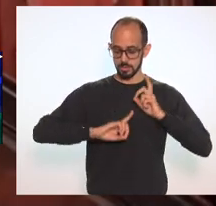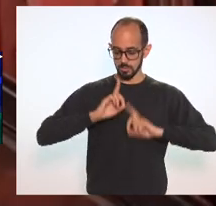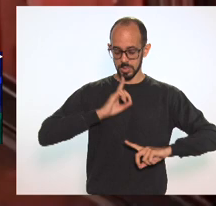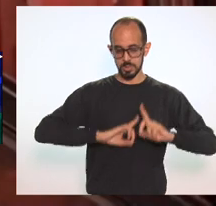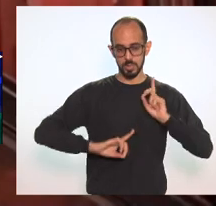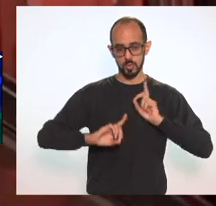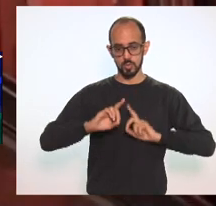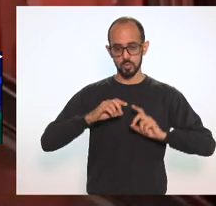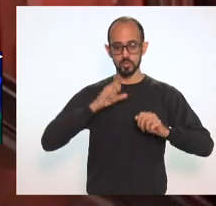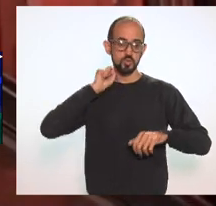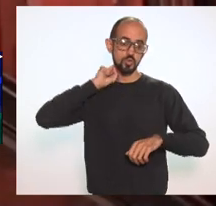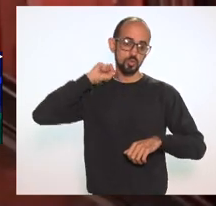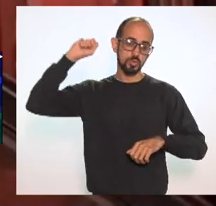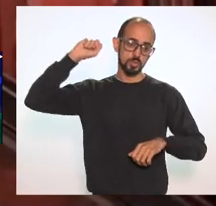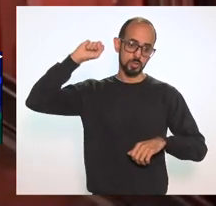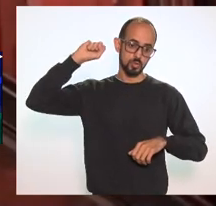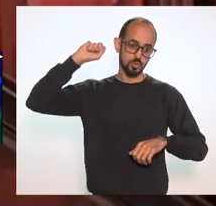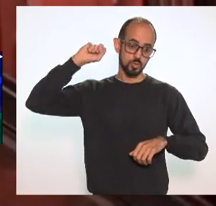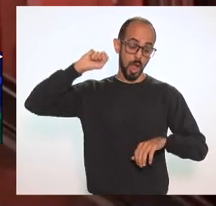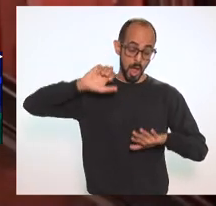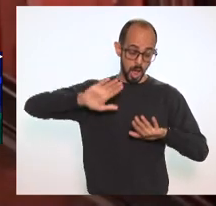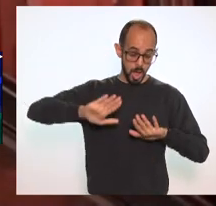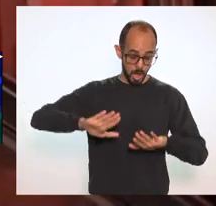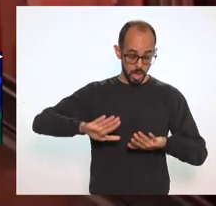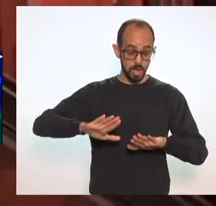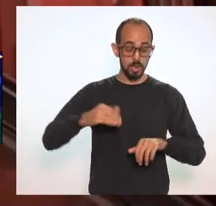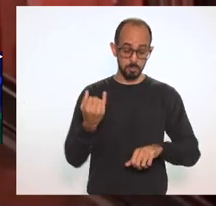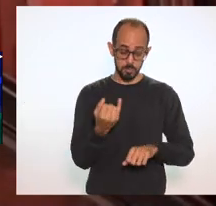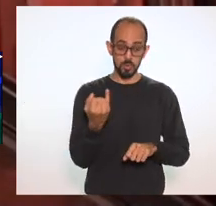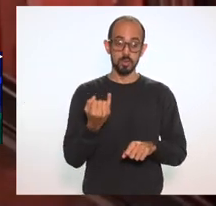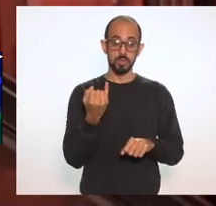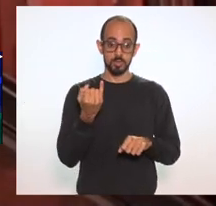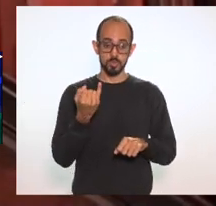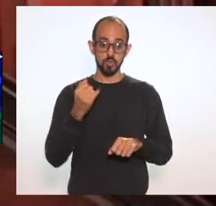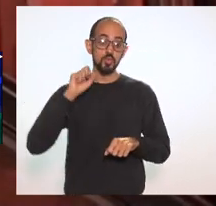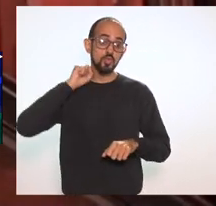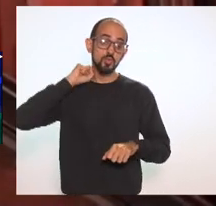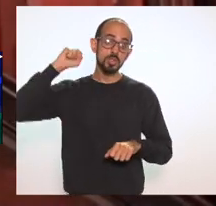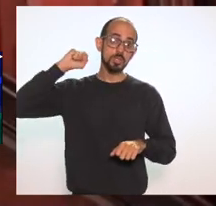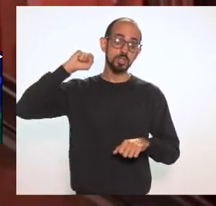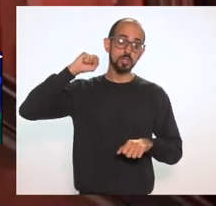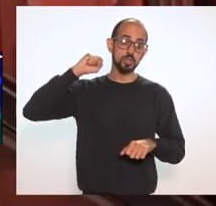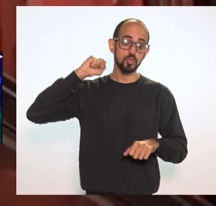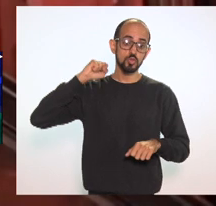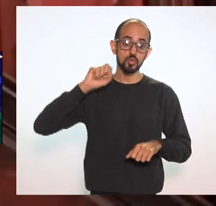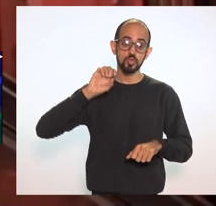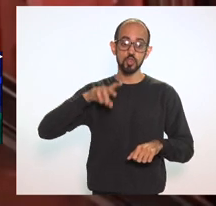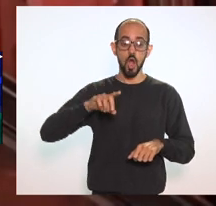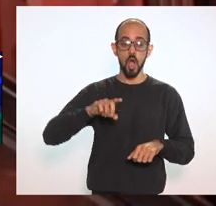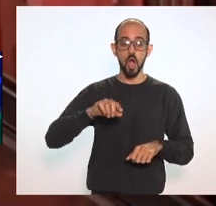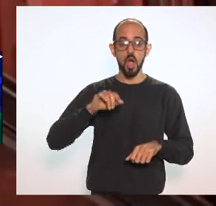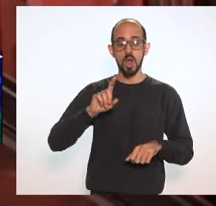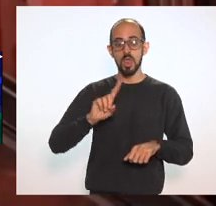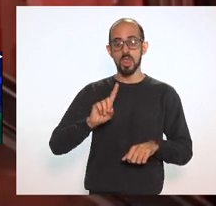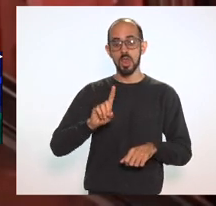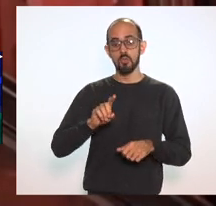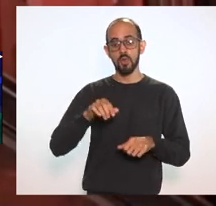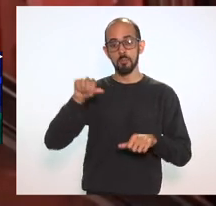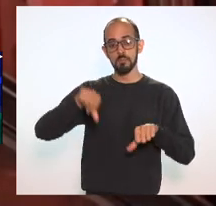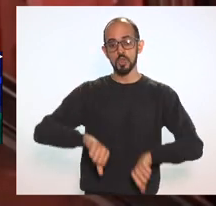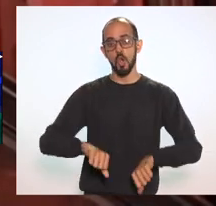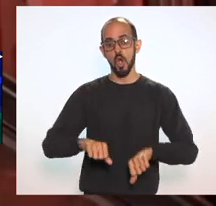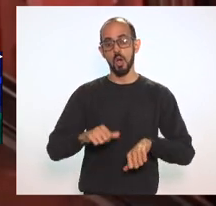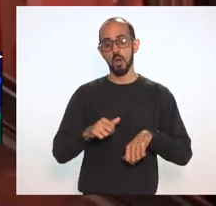suicídio e aliás o suicídio só não foi pior graças a identidades